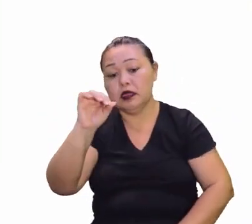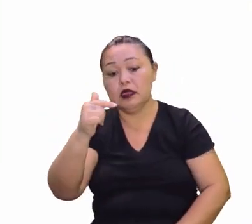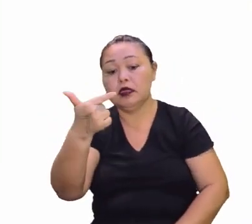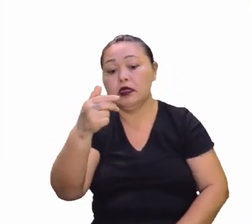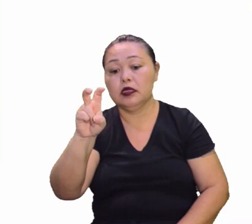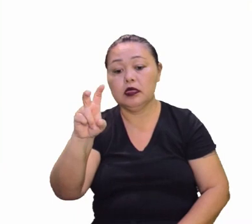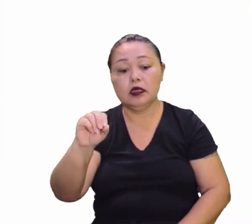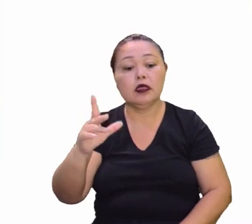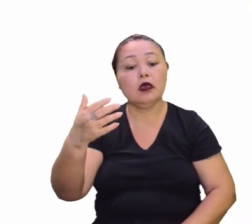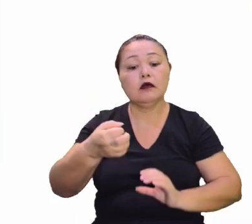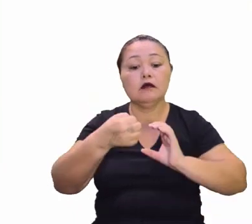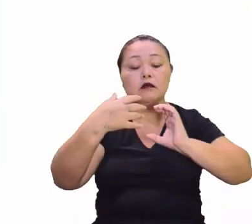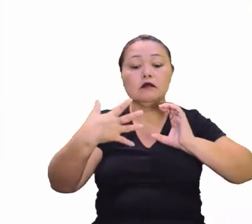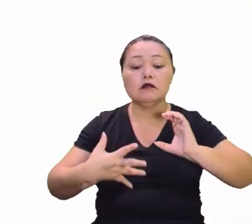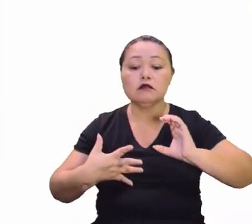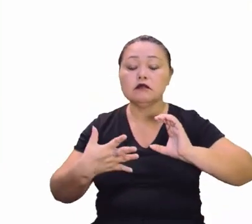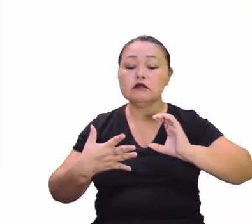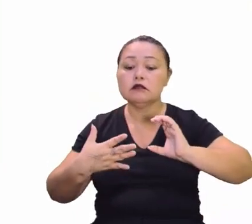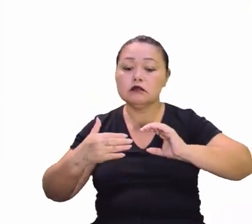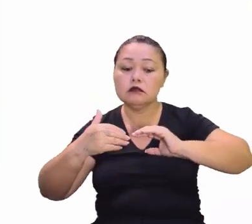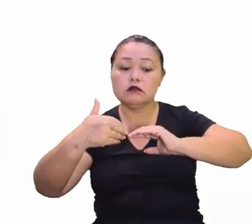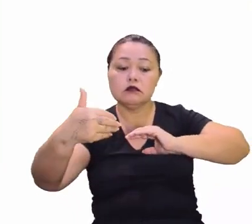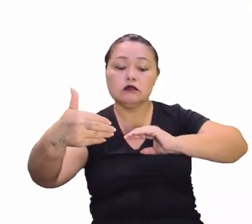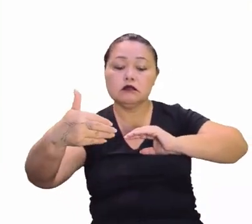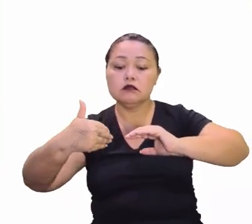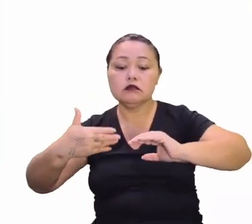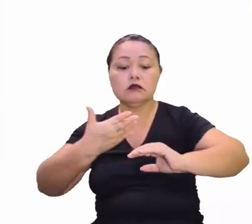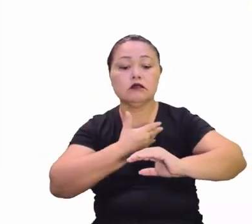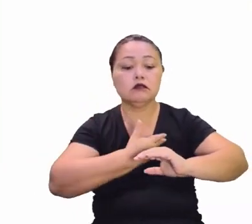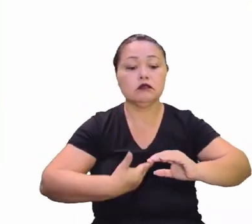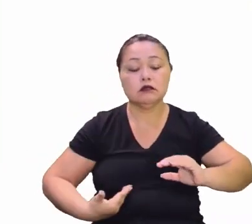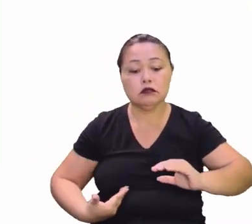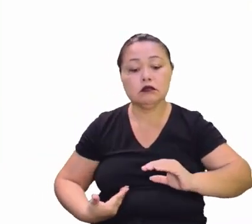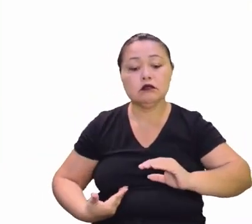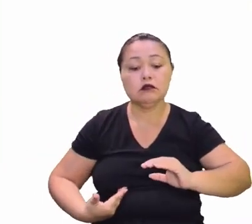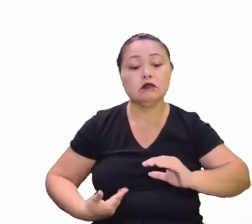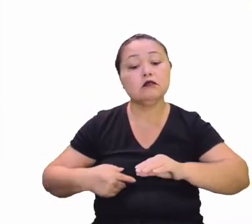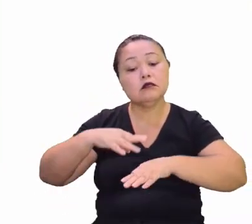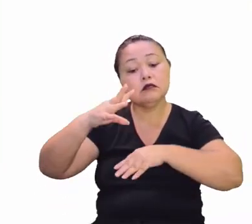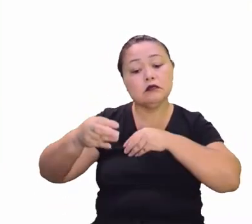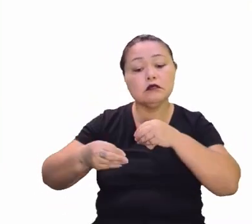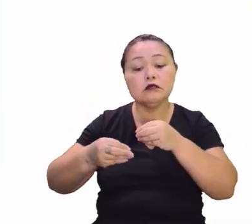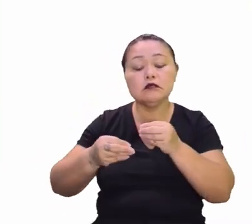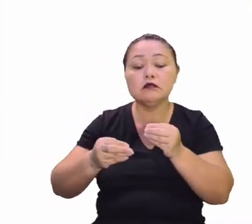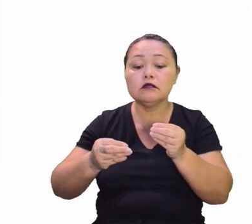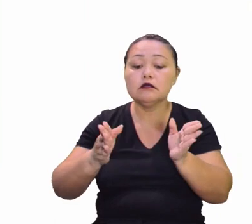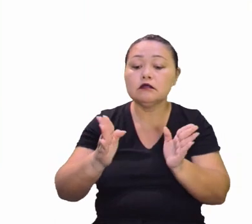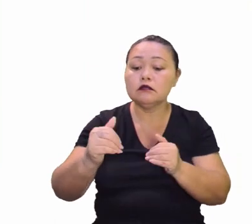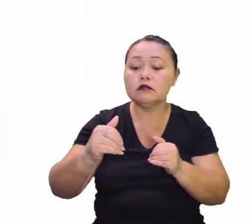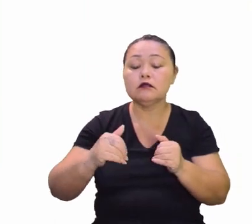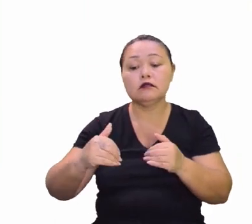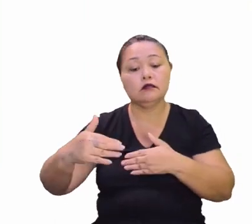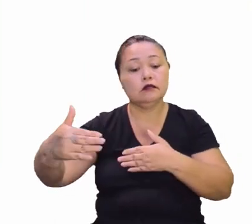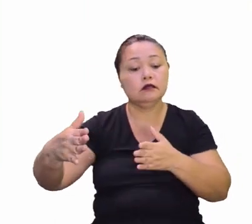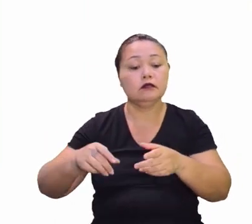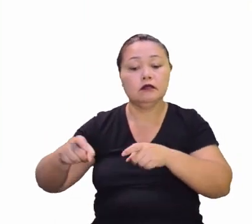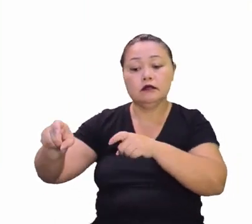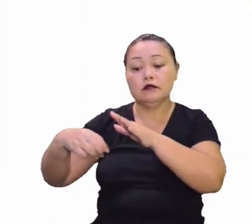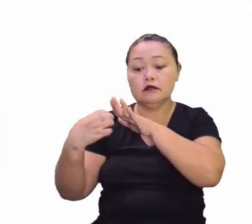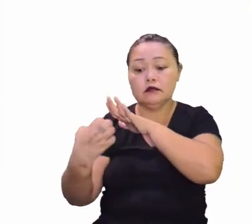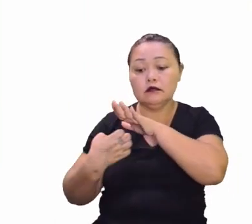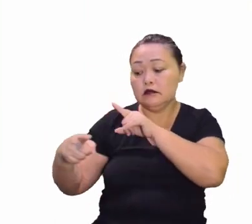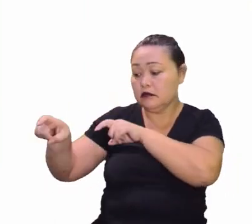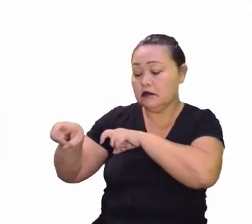se caracterizavam pela interferência parcial do governo e contemplavam a pequenos e